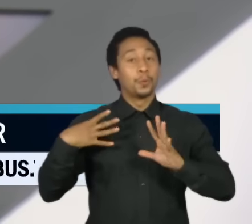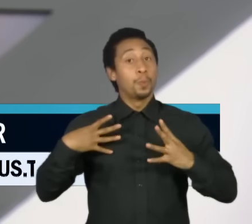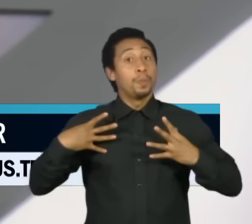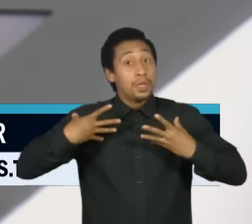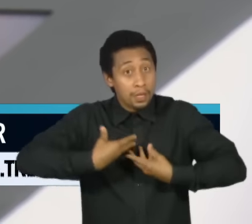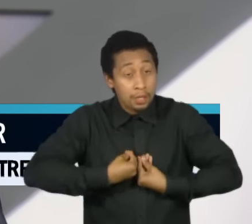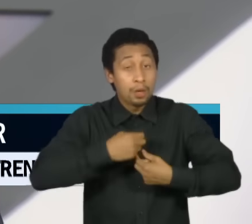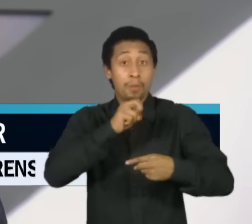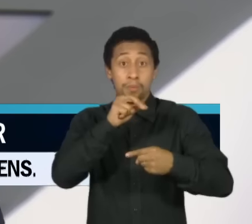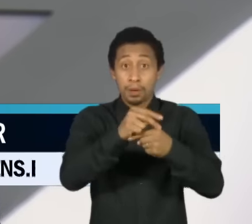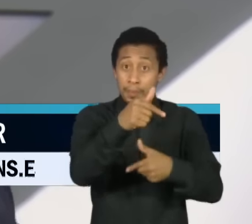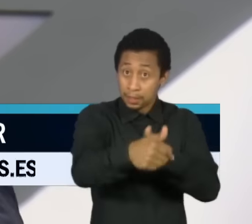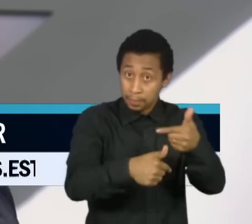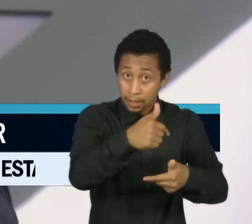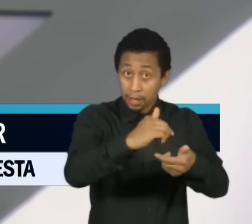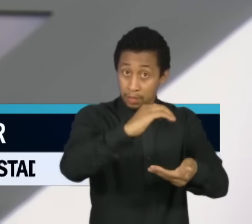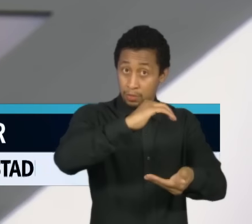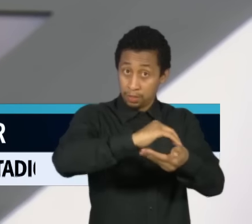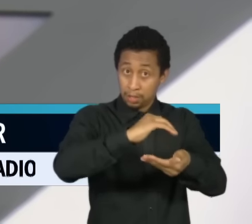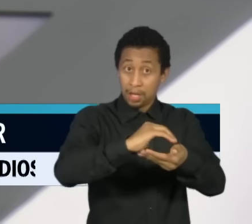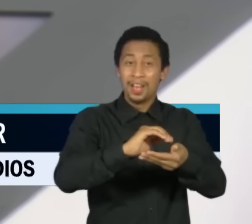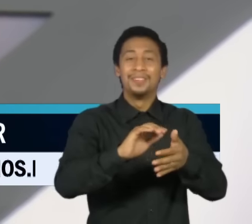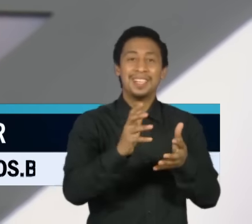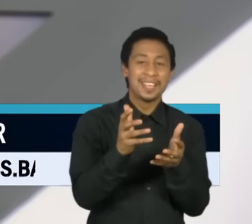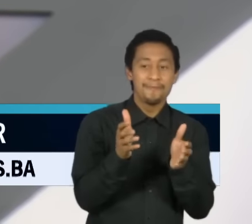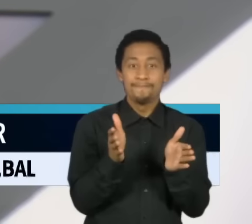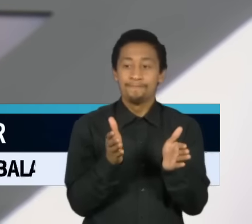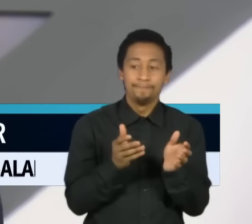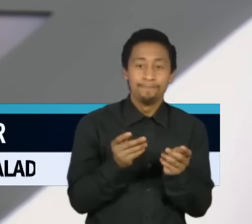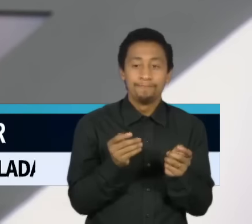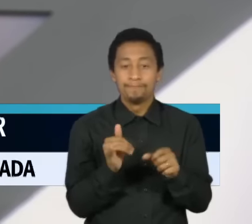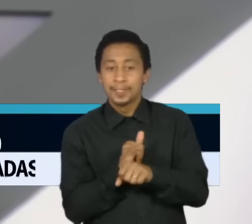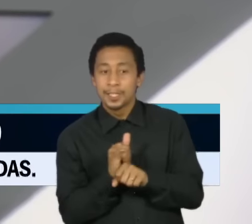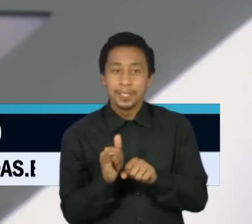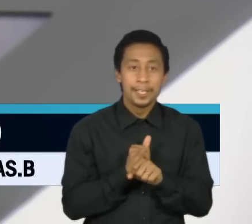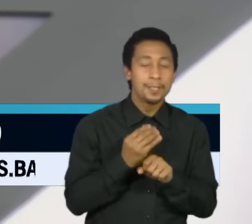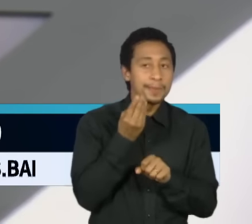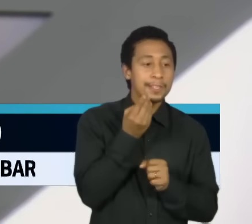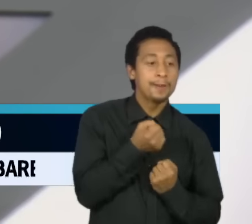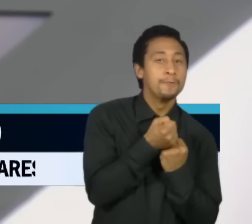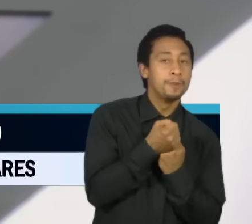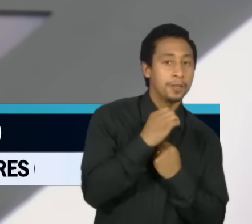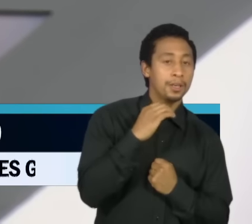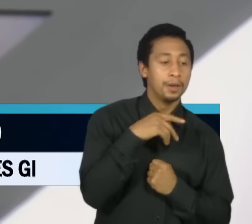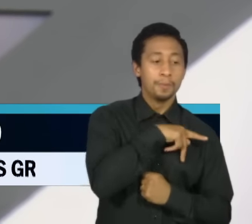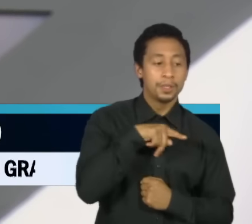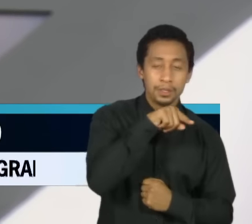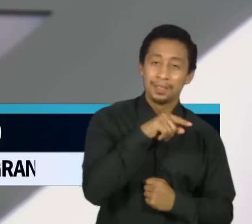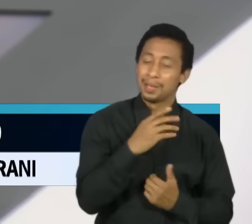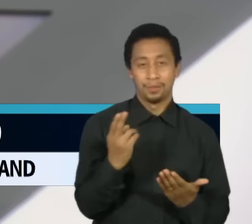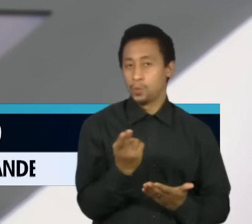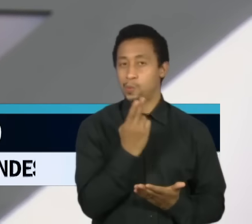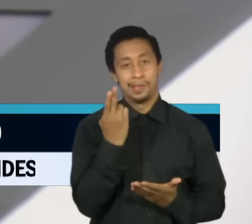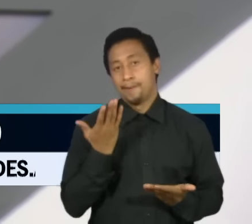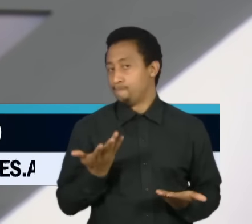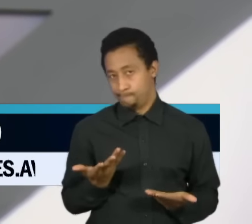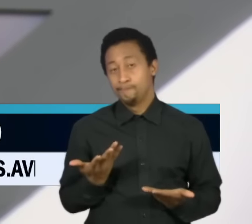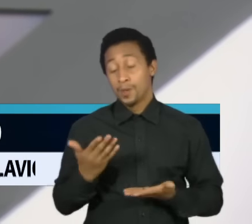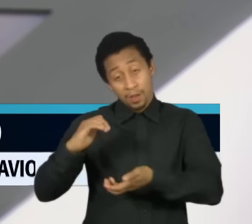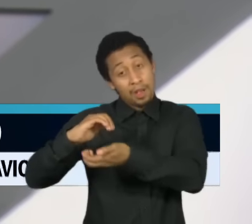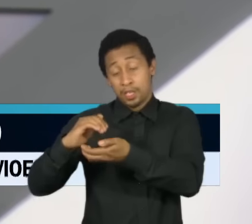por mais que ele queira desandar um pouquinho para a esquerda ou para a direita, ele acaba sendo estruturado para dentro do corporativismo